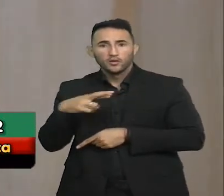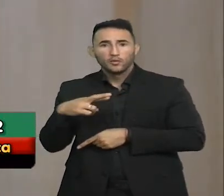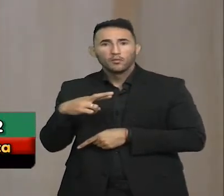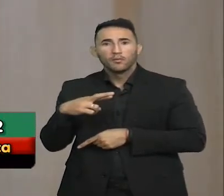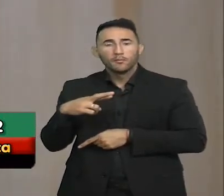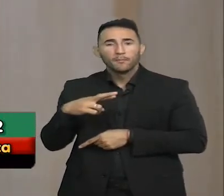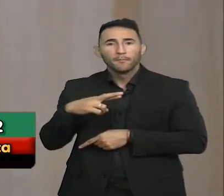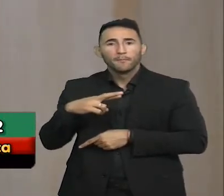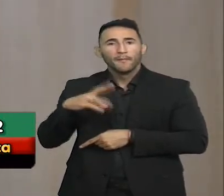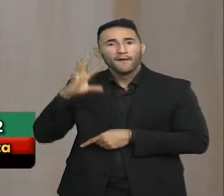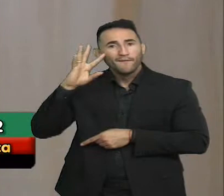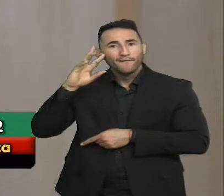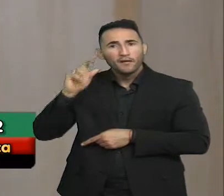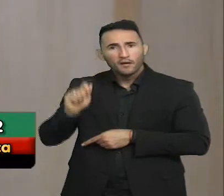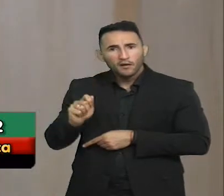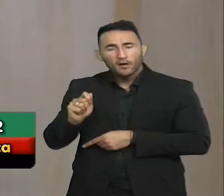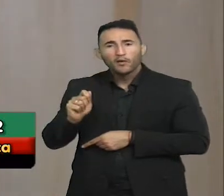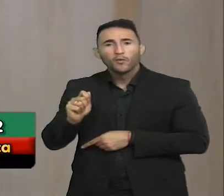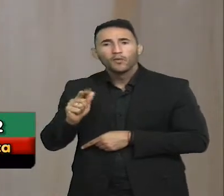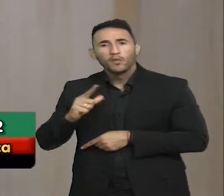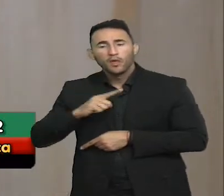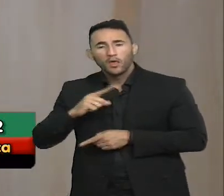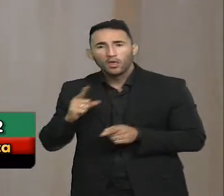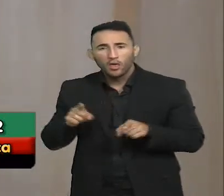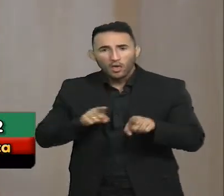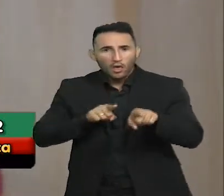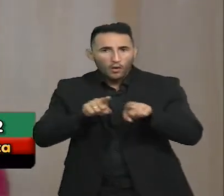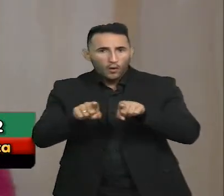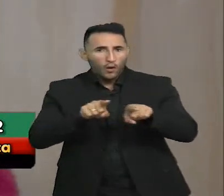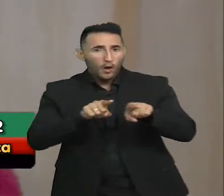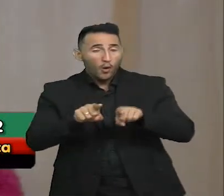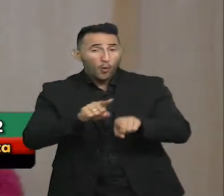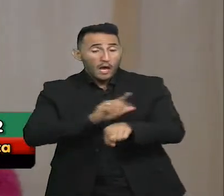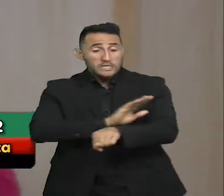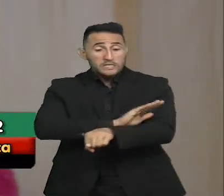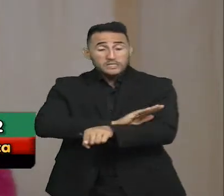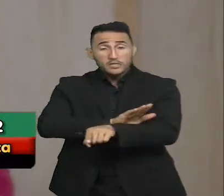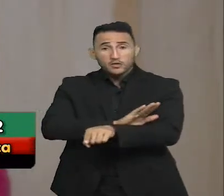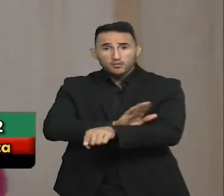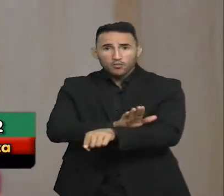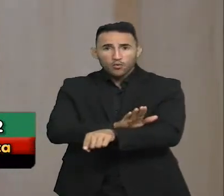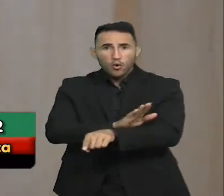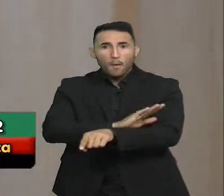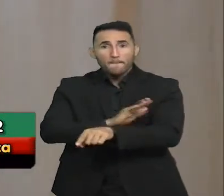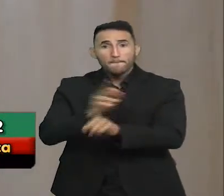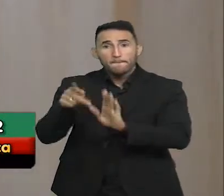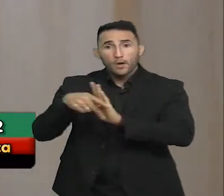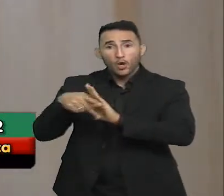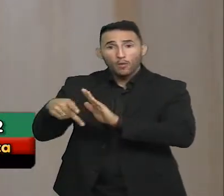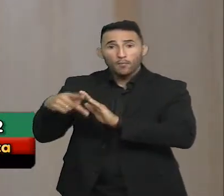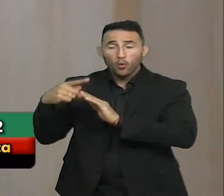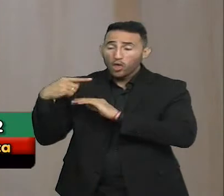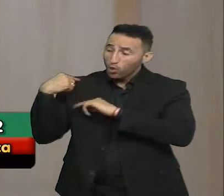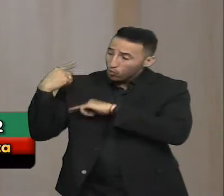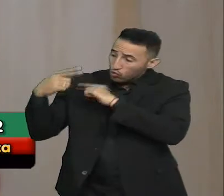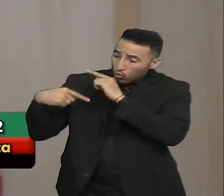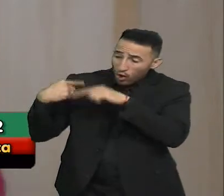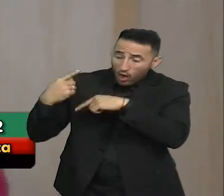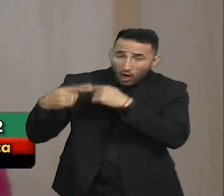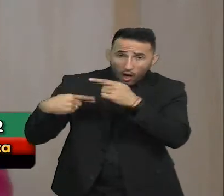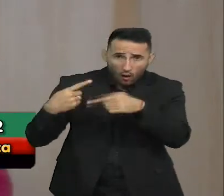assim, concorre o racismo estrutural e também o